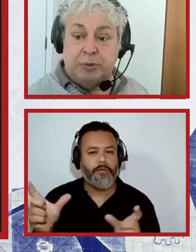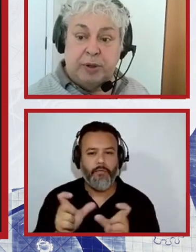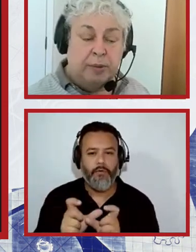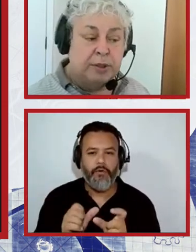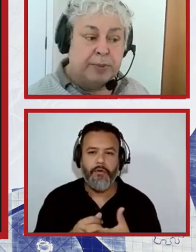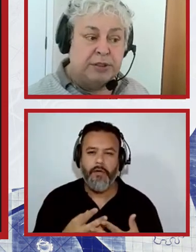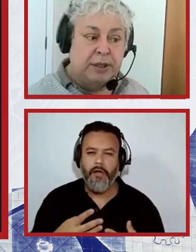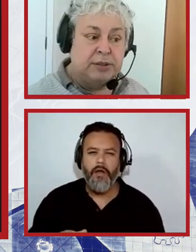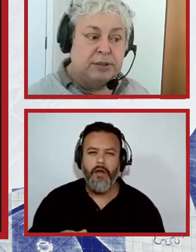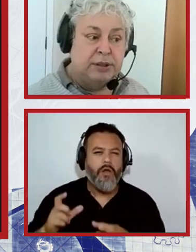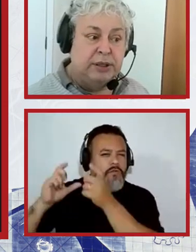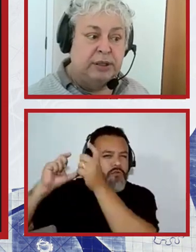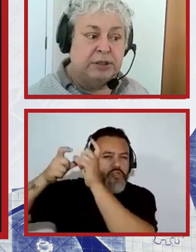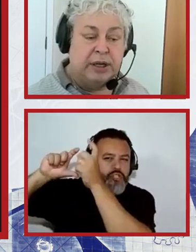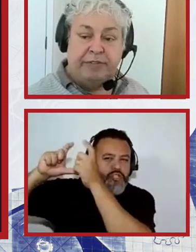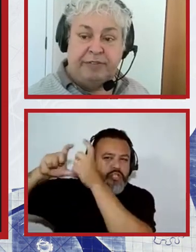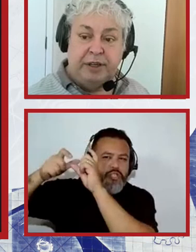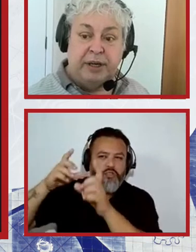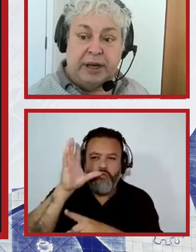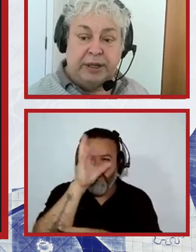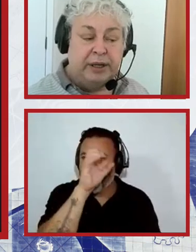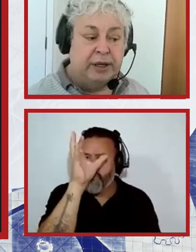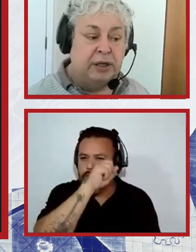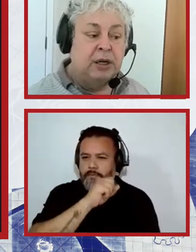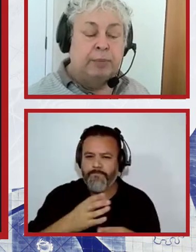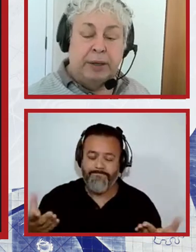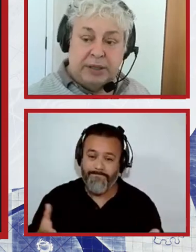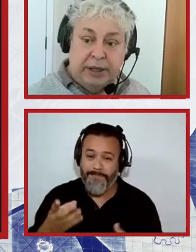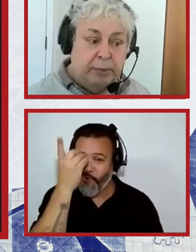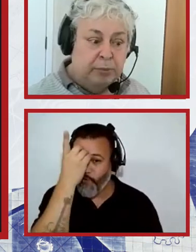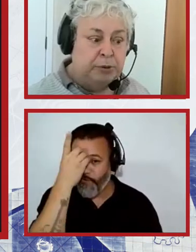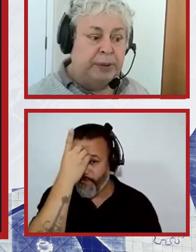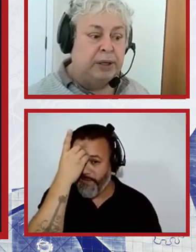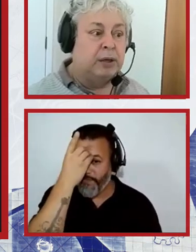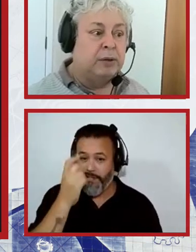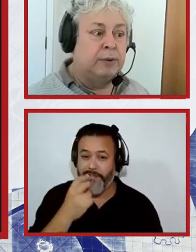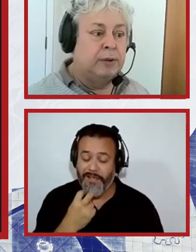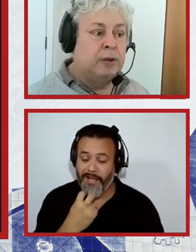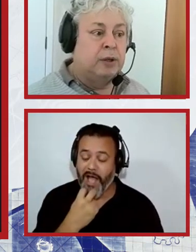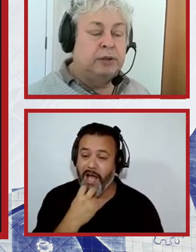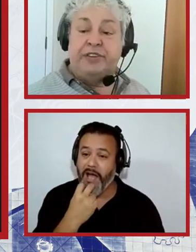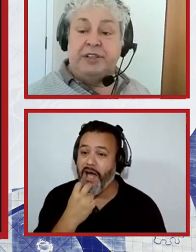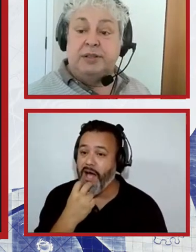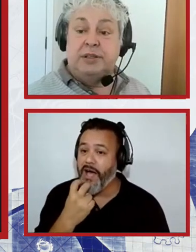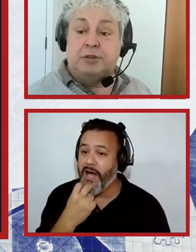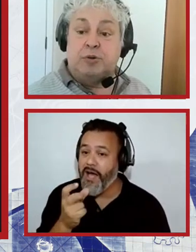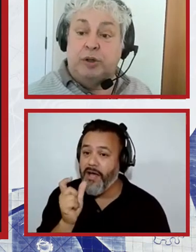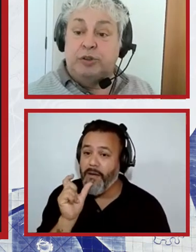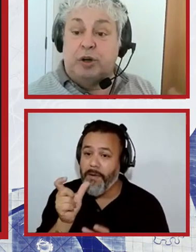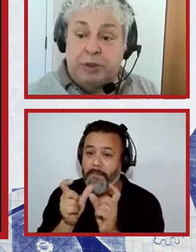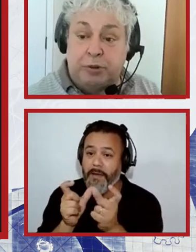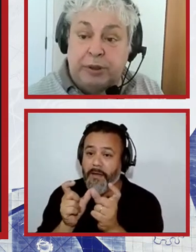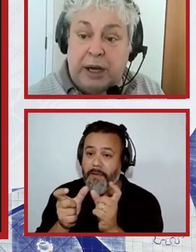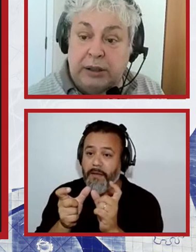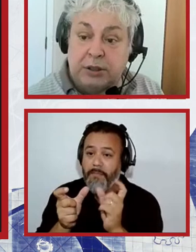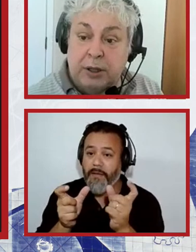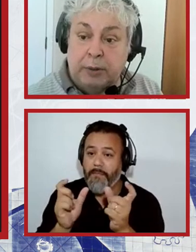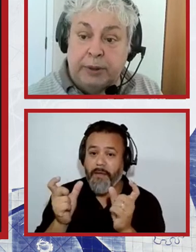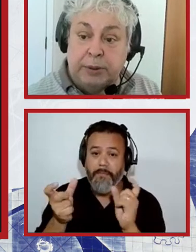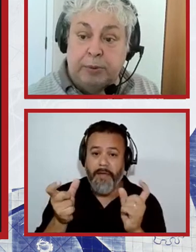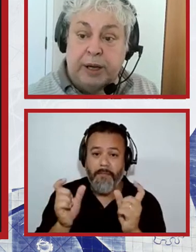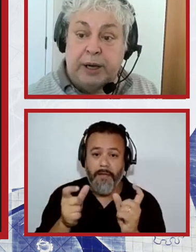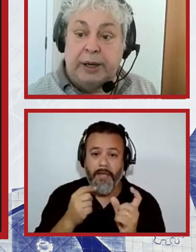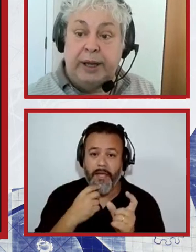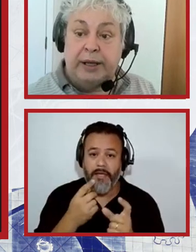começam a existir alguns programas para dislexia, disgrafia, gagueira, mas ainda é muito pequeno. deficiências quando são